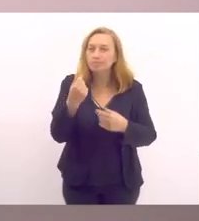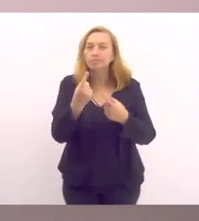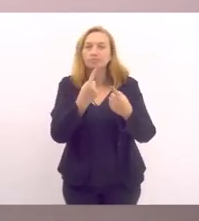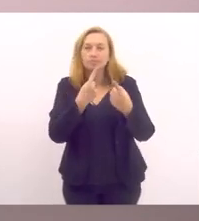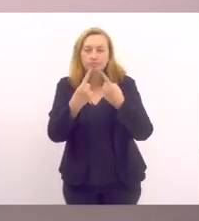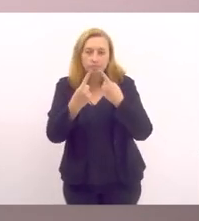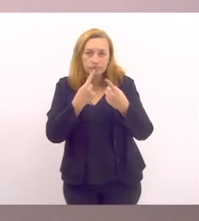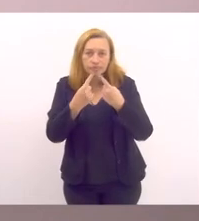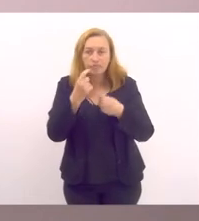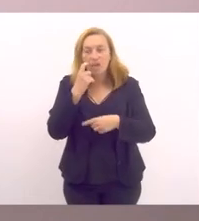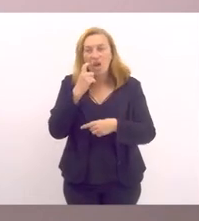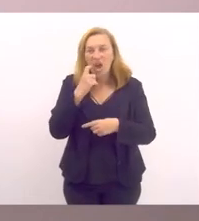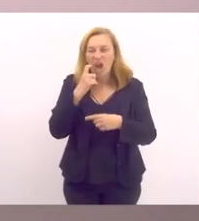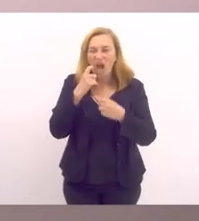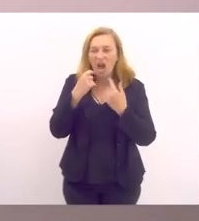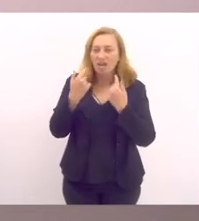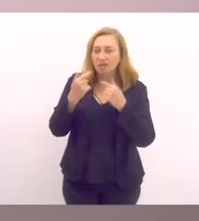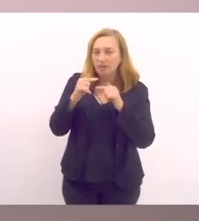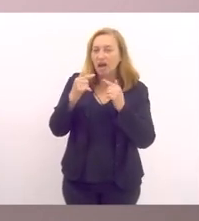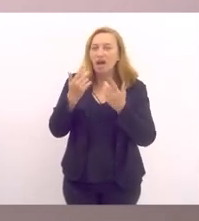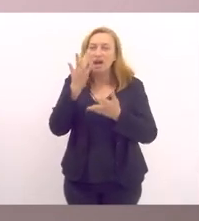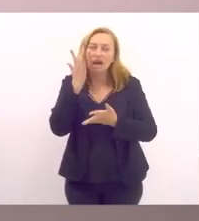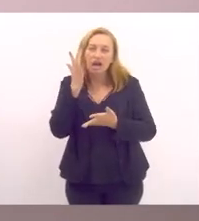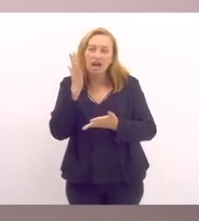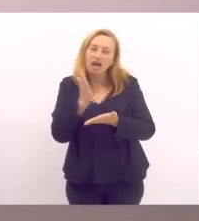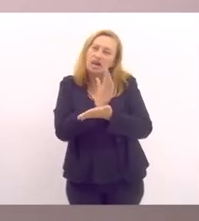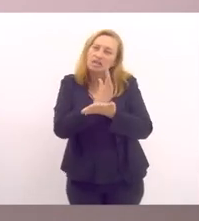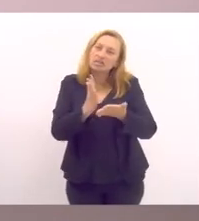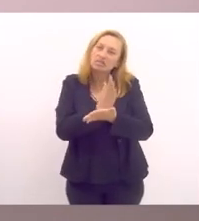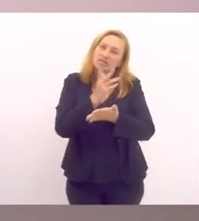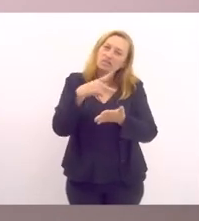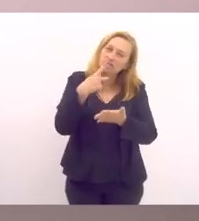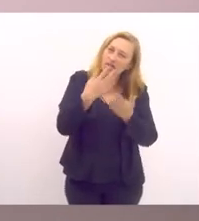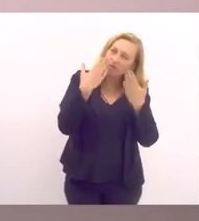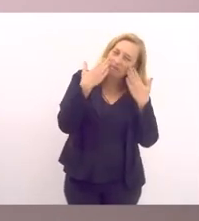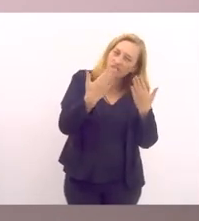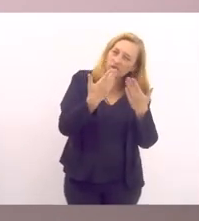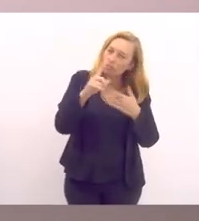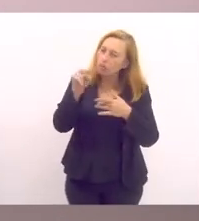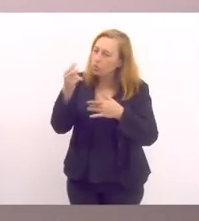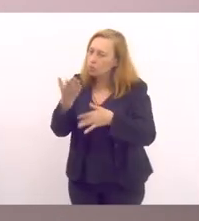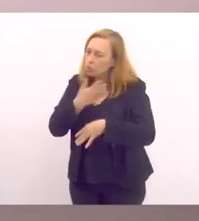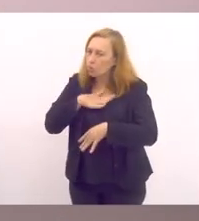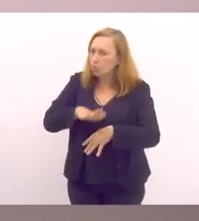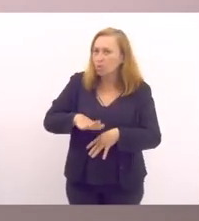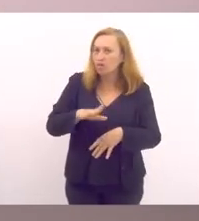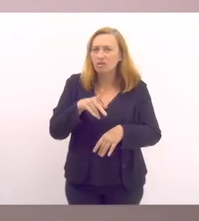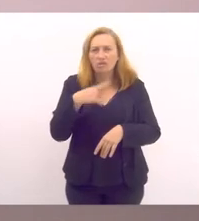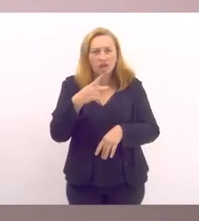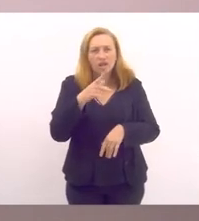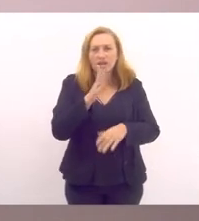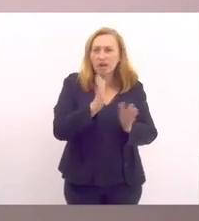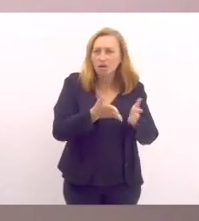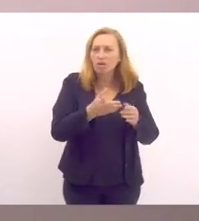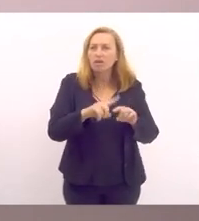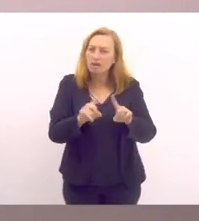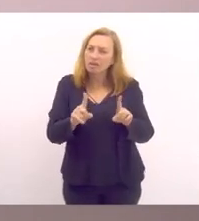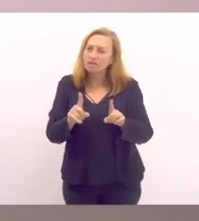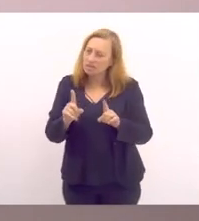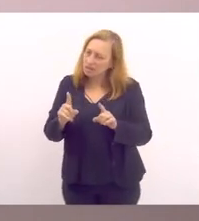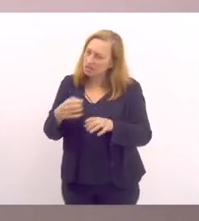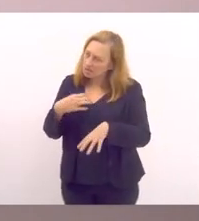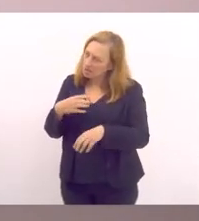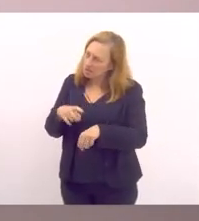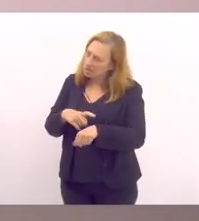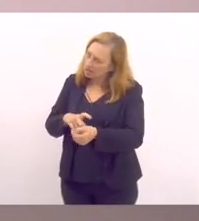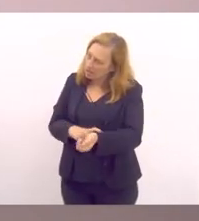os críticos, às vezes a pessoa... fala uma apresentação, o outro não gosta, fala lá na hora, pô, peraí, não, mas é braba mesmo, né? A gente sabe.